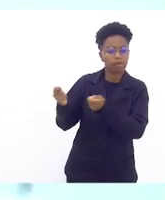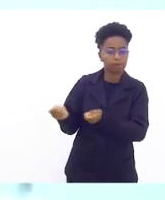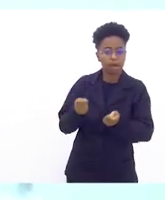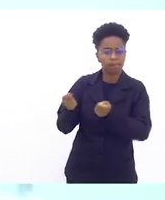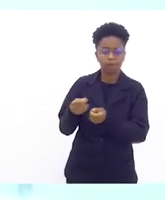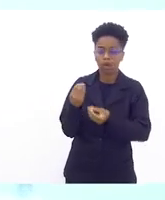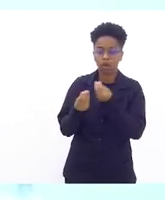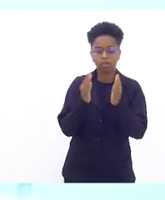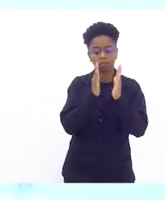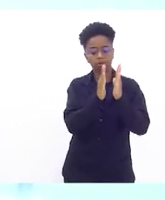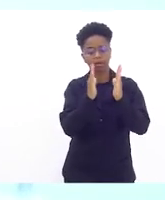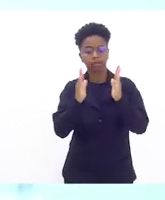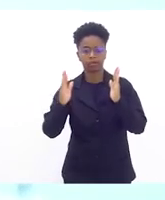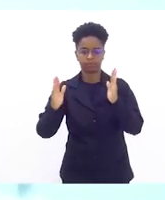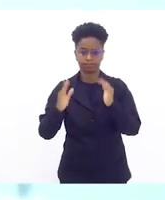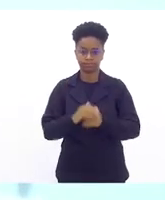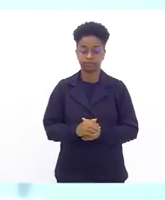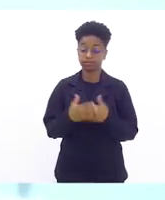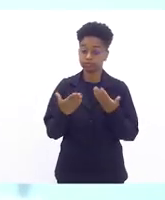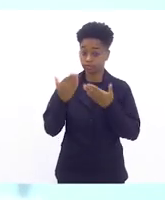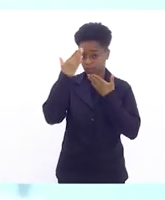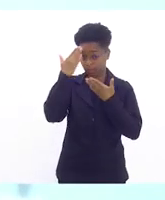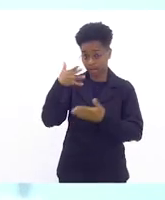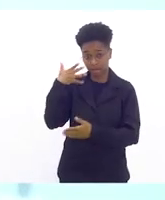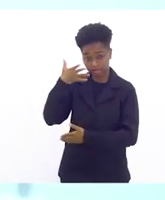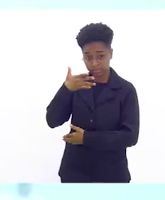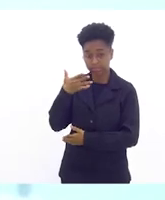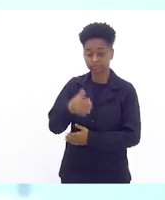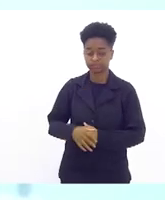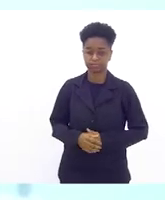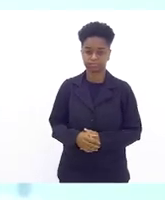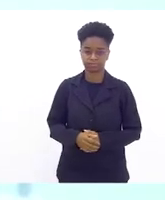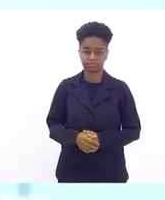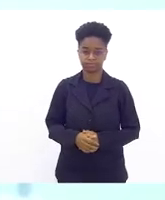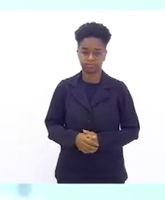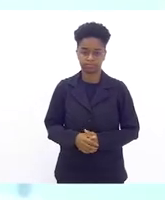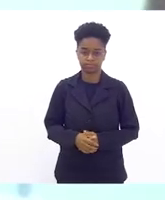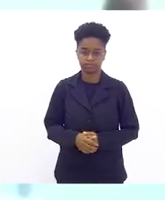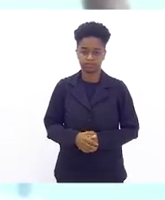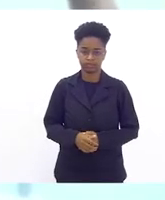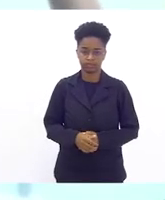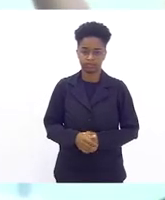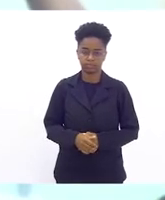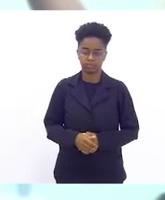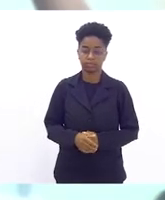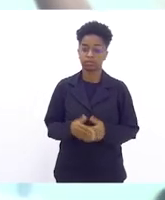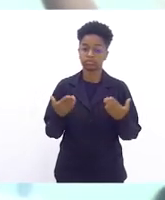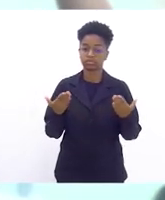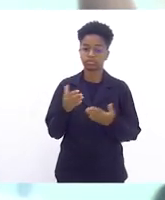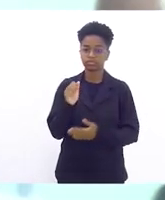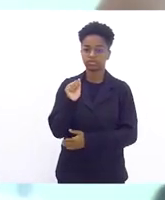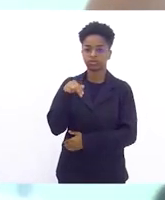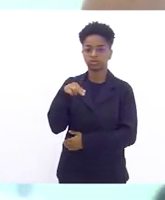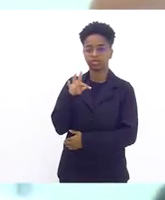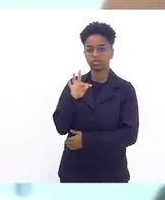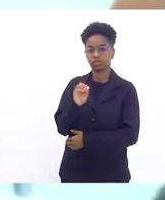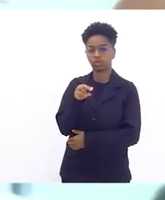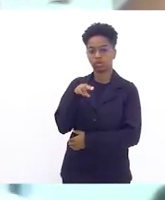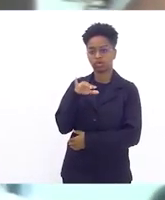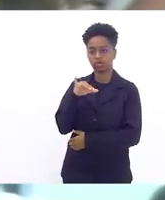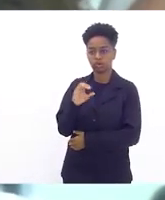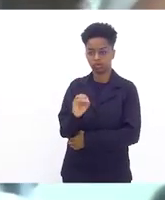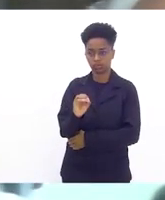passo a passo então muito obrigado pela tua pela tua fale ponderação amigo Dr Antônio Marcos